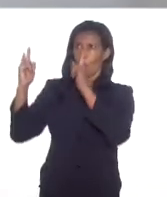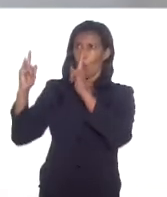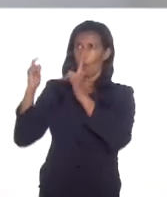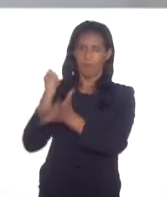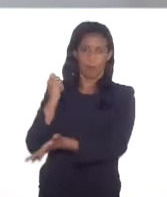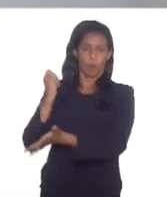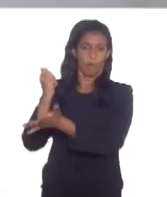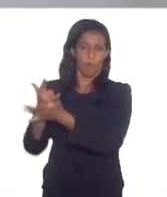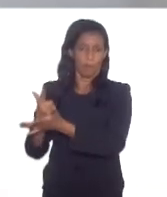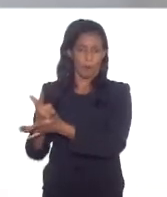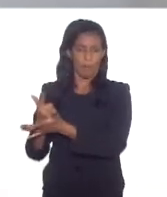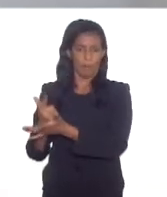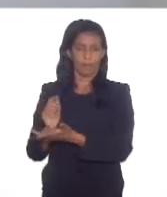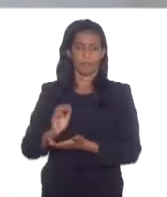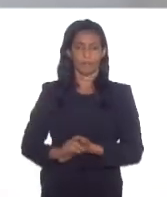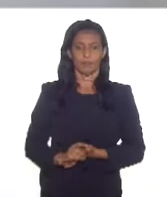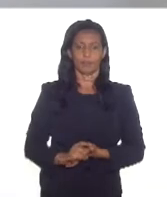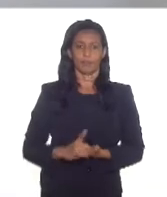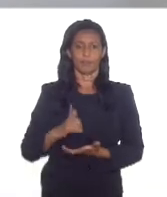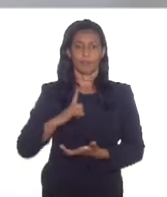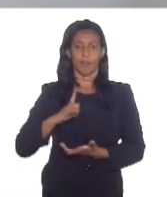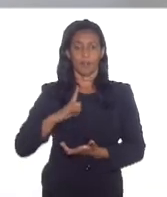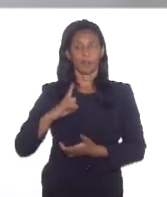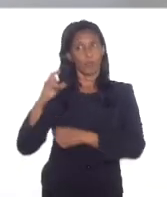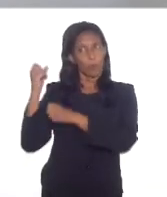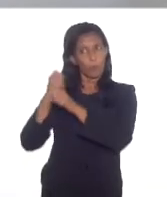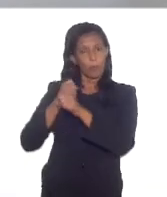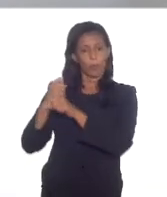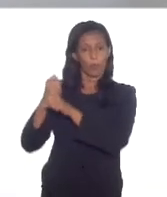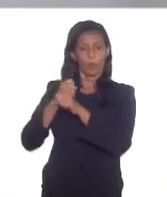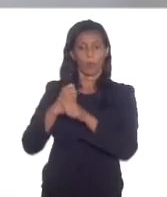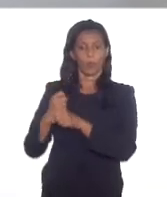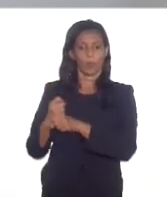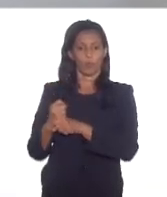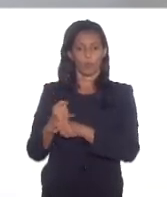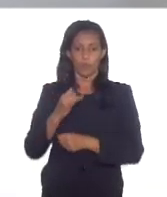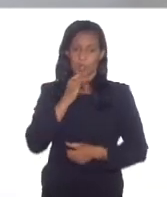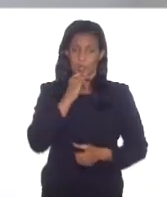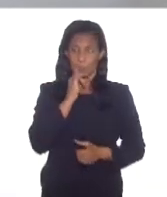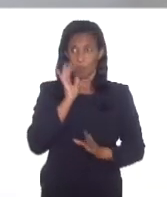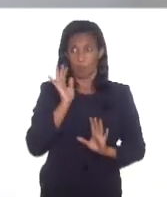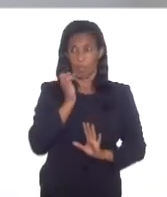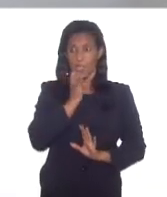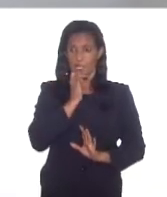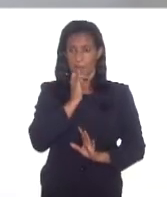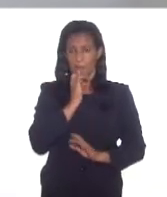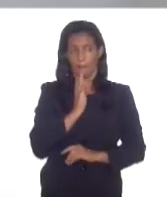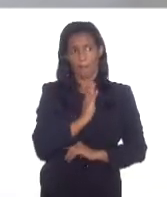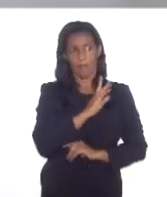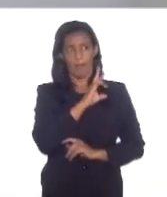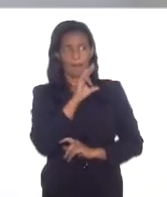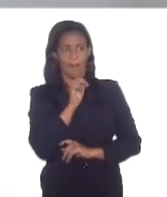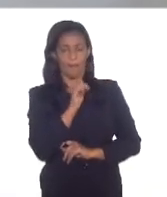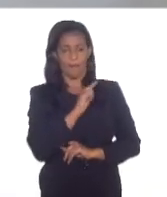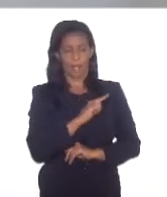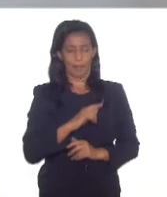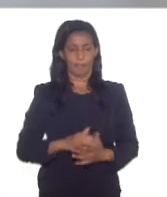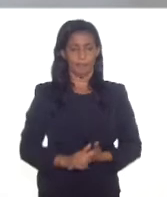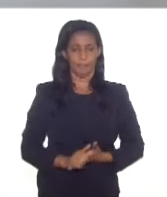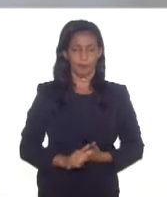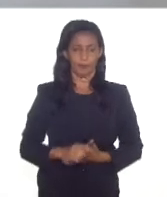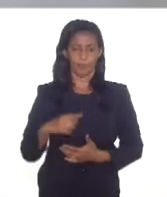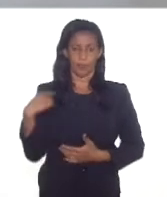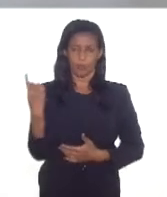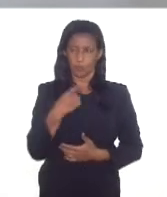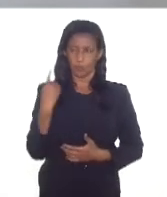adquirir a possibilidade de ter um potencial construtivo, por exemplo, na Barra da Tijuca. Então, nós